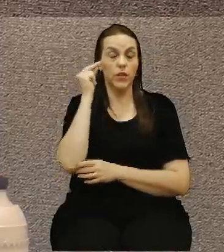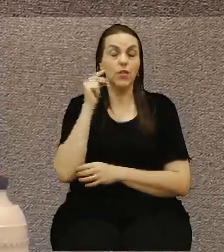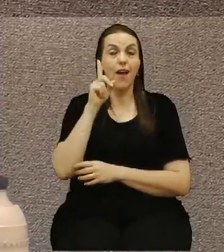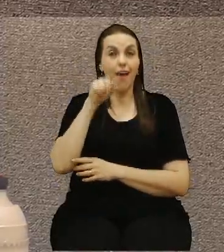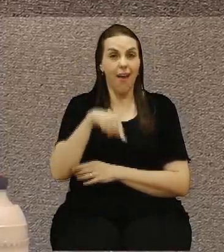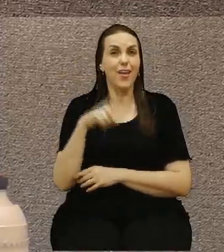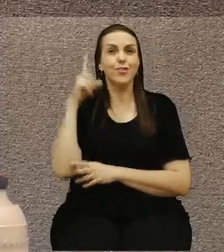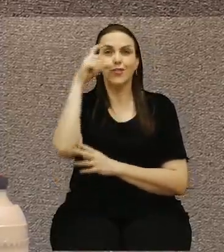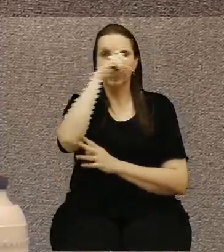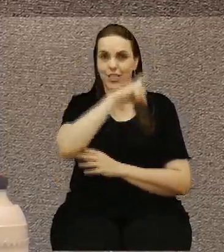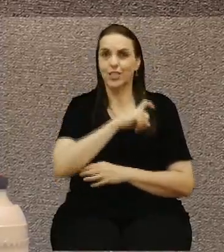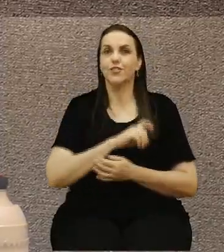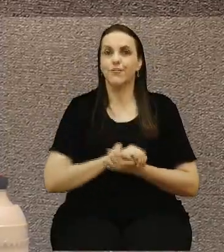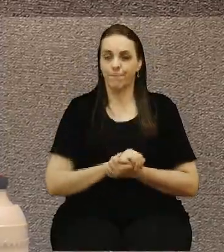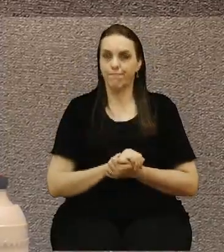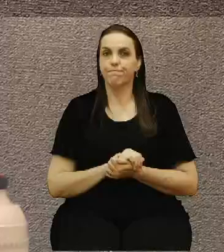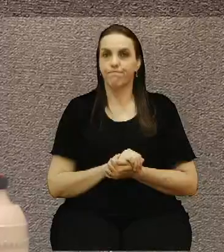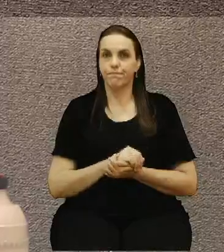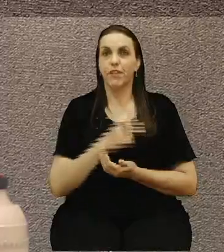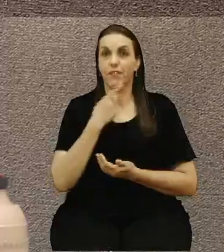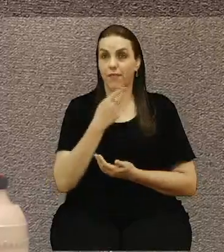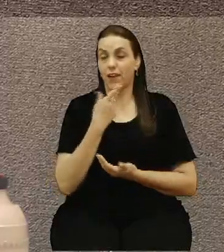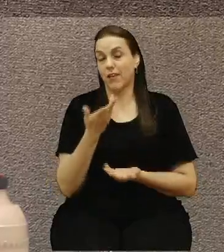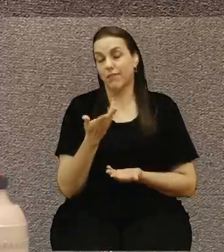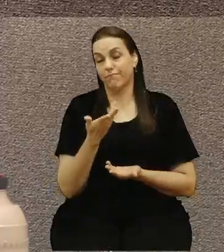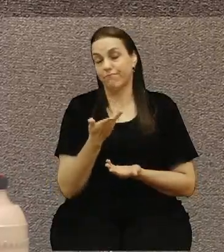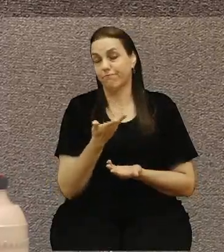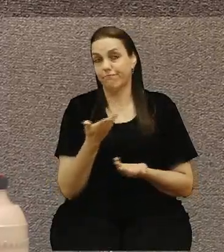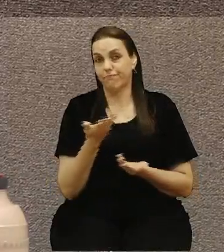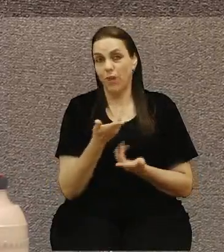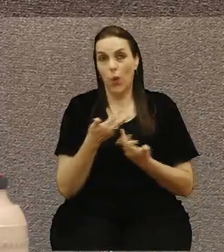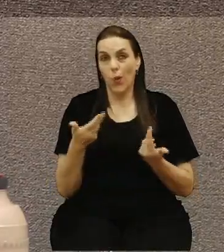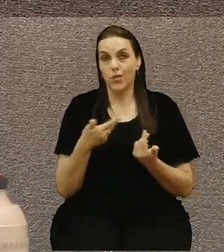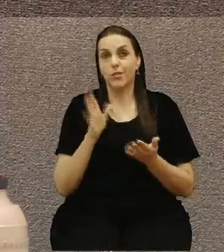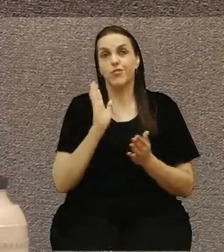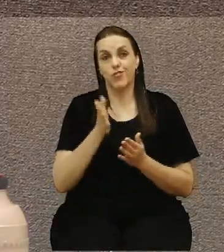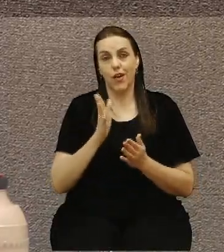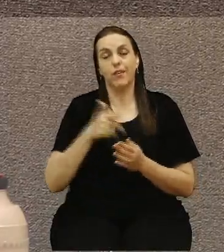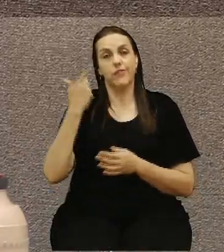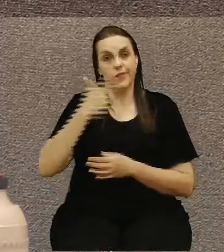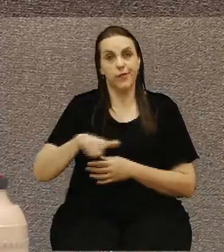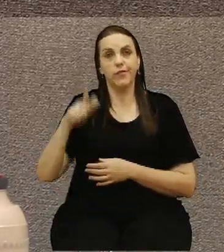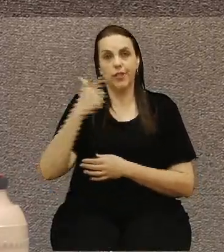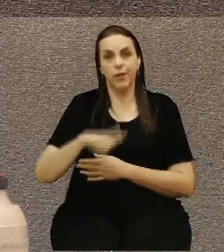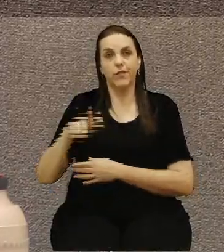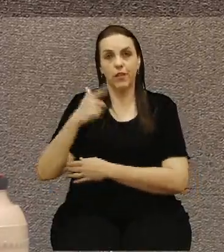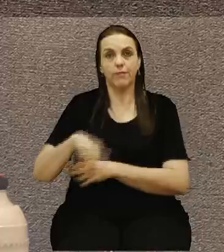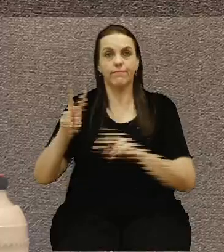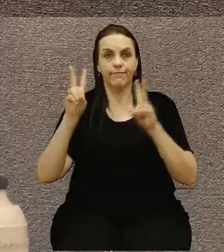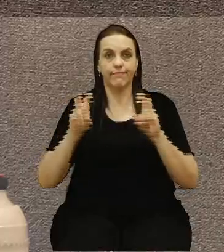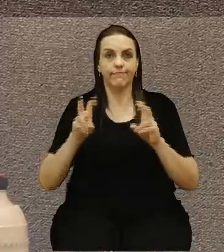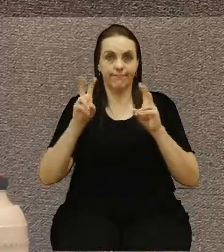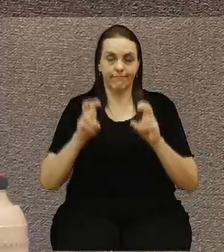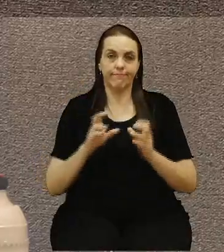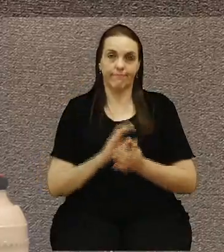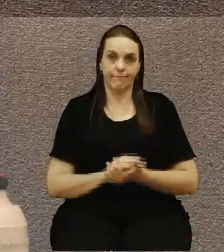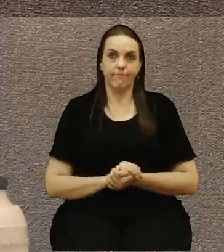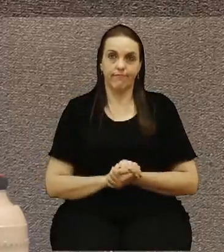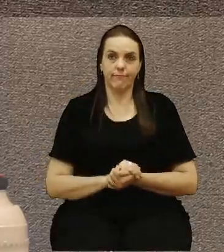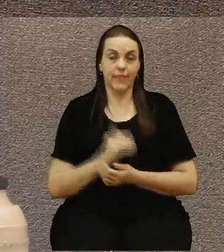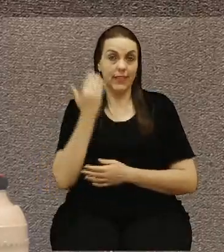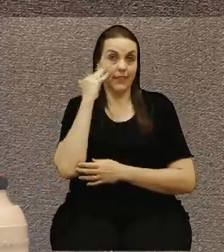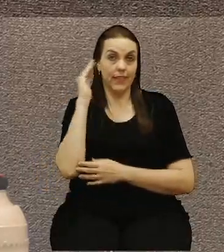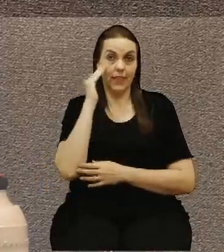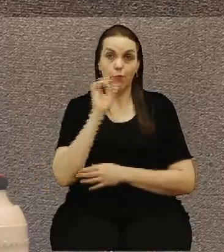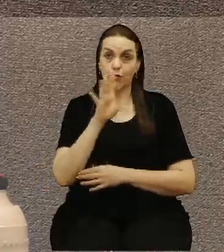difícil a gente negar, a não ser que seja algo que já tenha sido trazido várias vezes aqui na casa, enfim, que a gente entenda que é